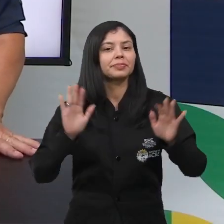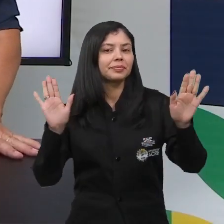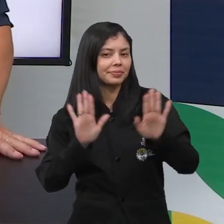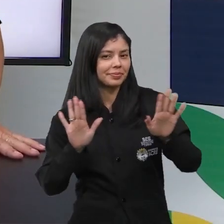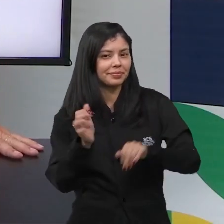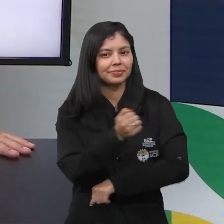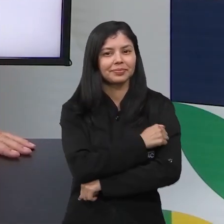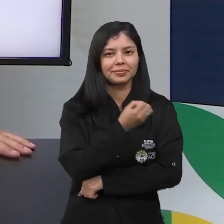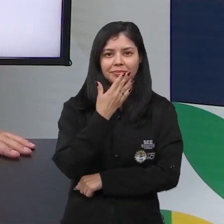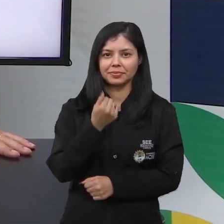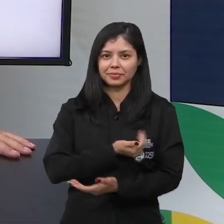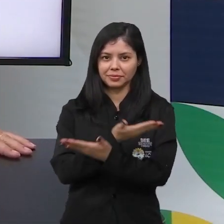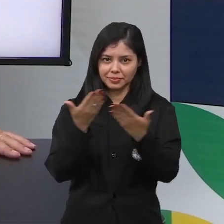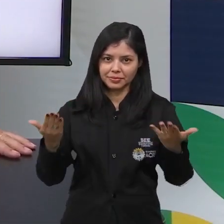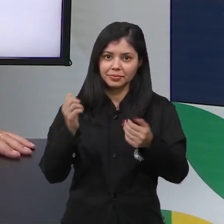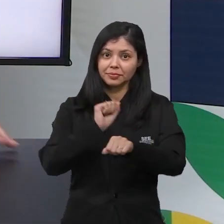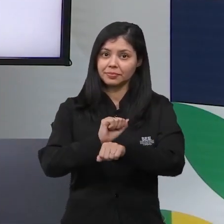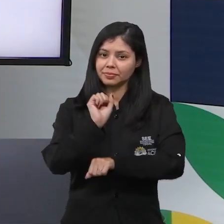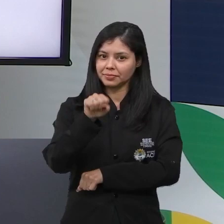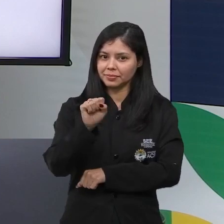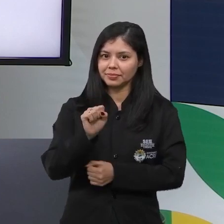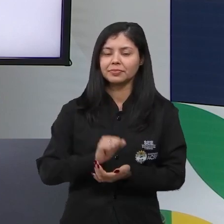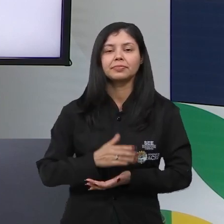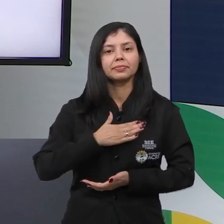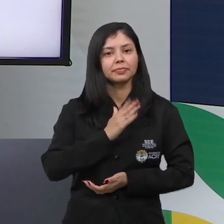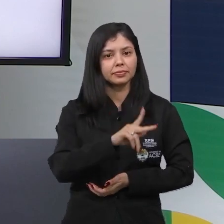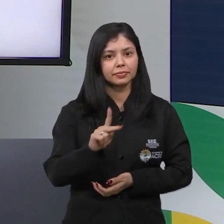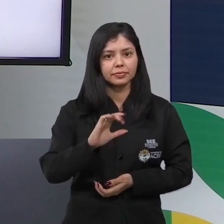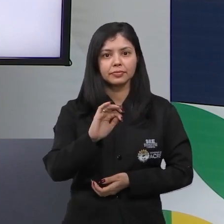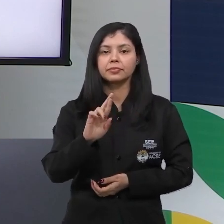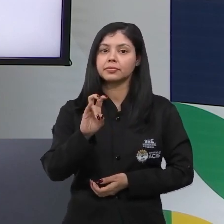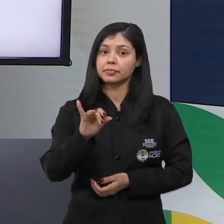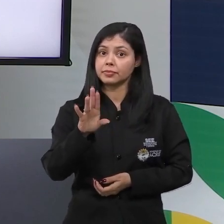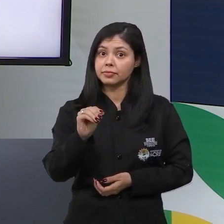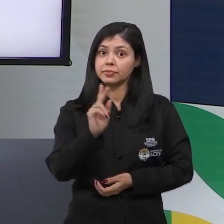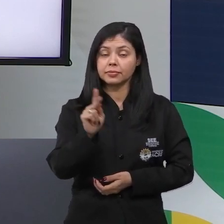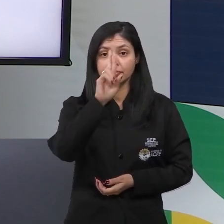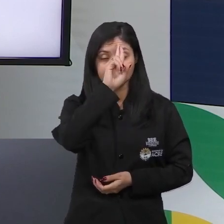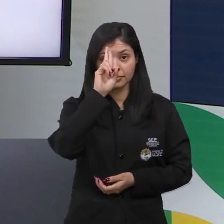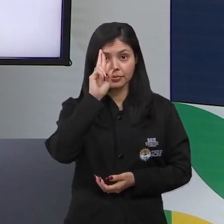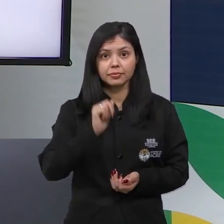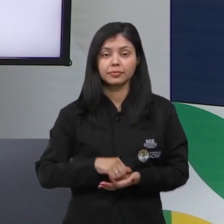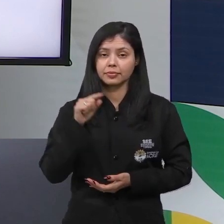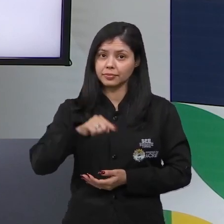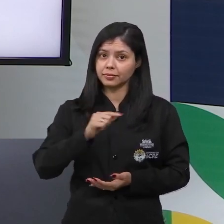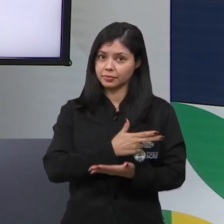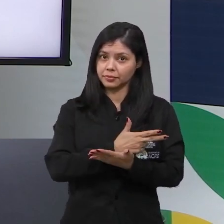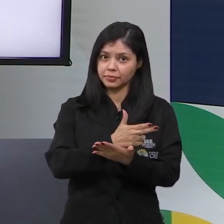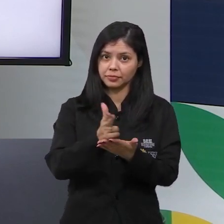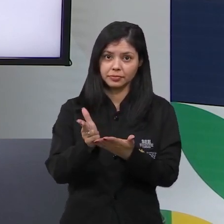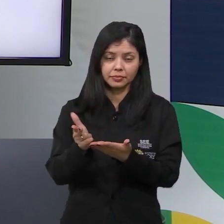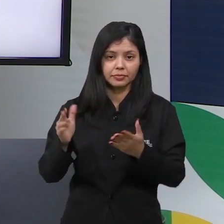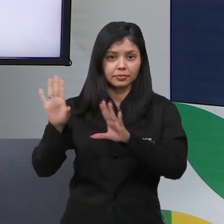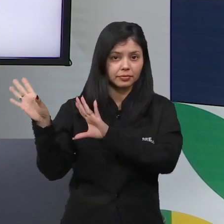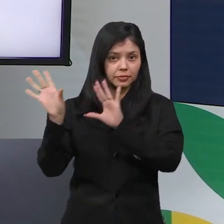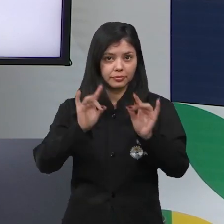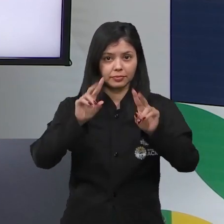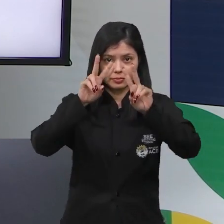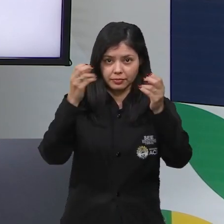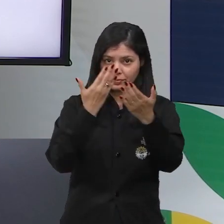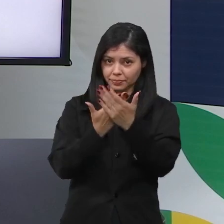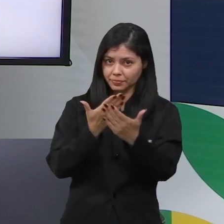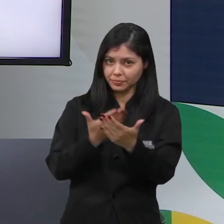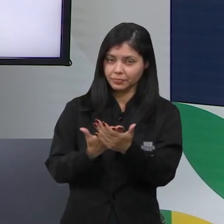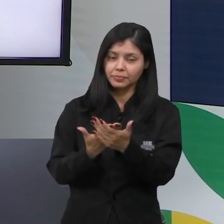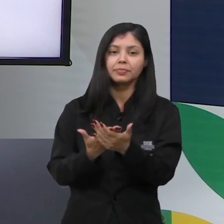Olá, alunos, tudo bem? Espero que sim. Eu sou o professor Cristiano Souza, de História, aqui do SEMEAC, e eu trago uma aula